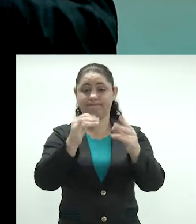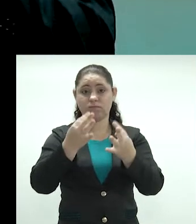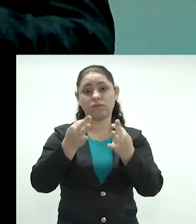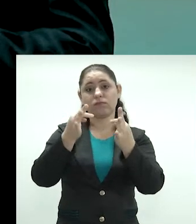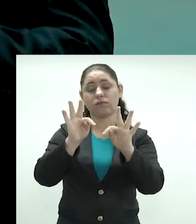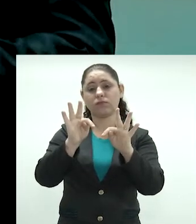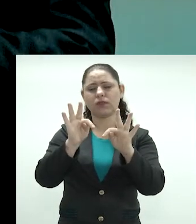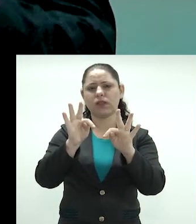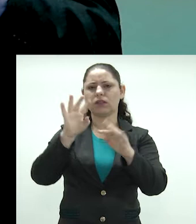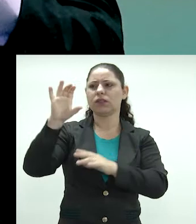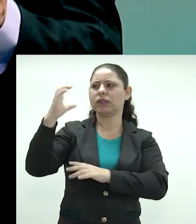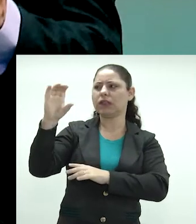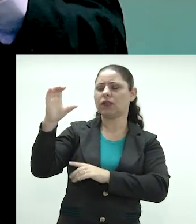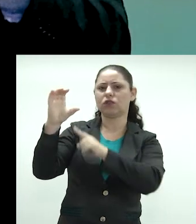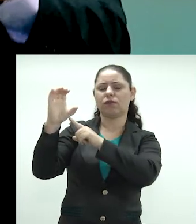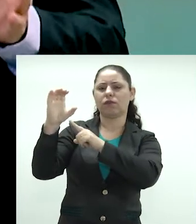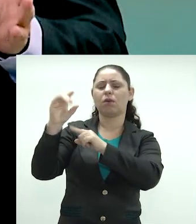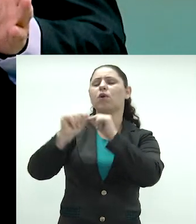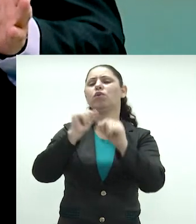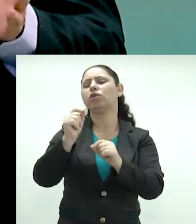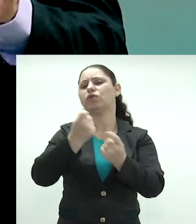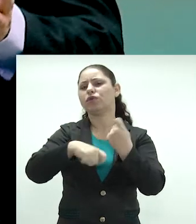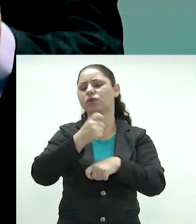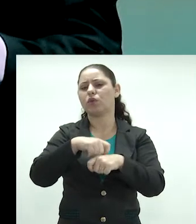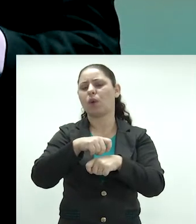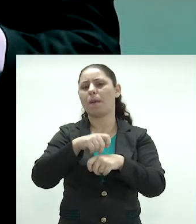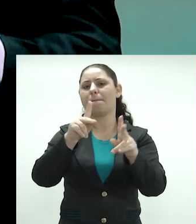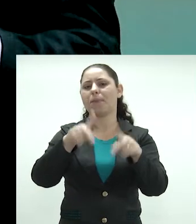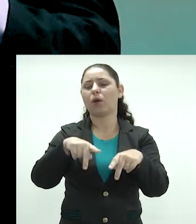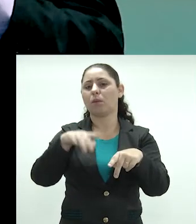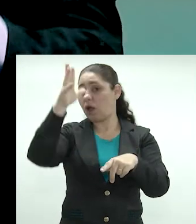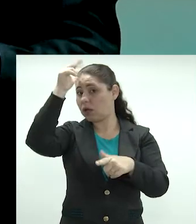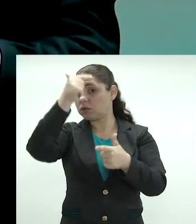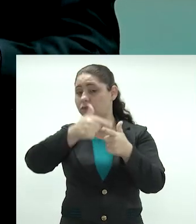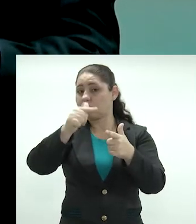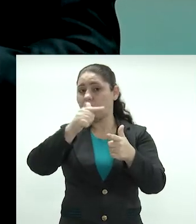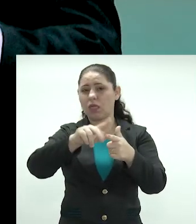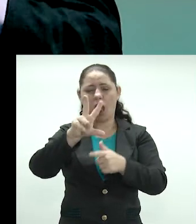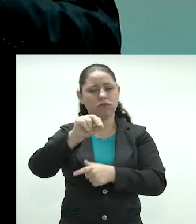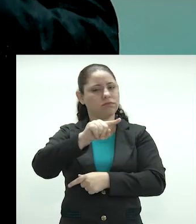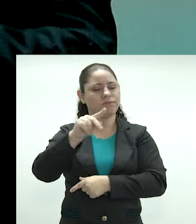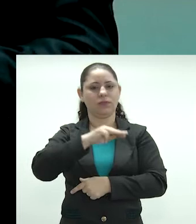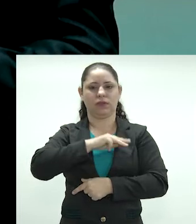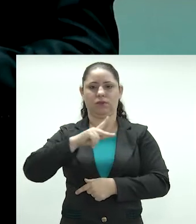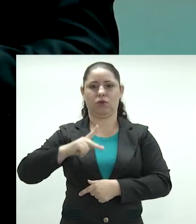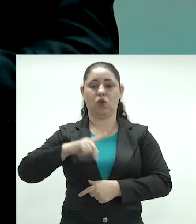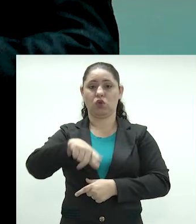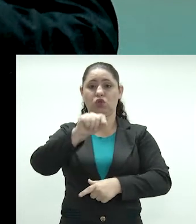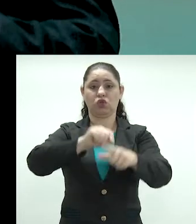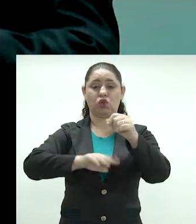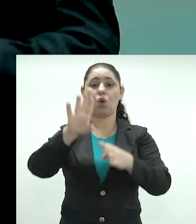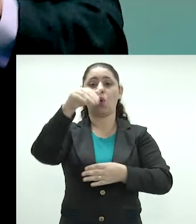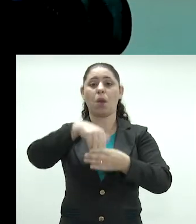técnicas, científicas, para que o gestor, o administrador público, possa tomar a decisão. A decisão não é do Ministério Público. Quem foi eleito democraticamente